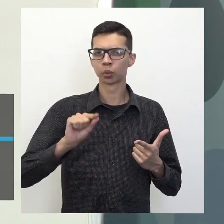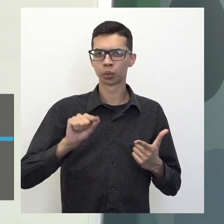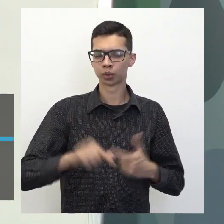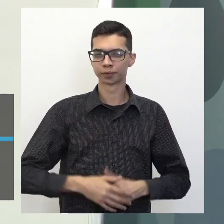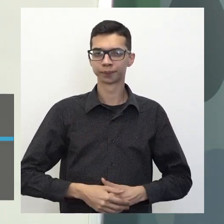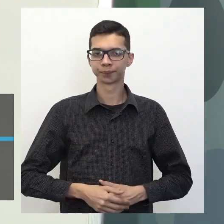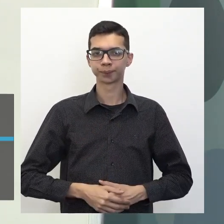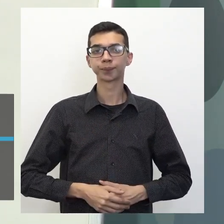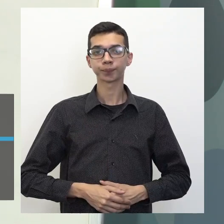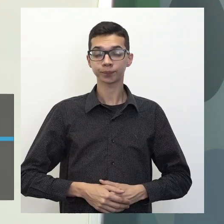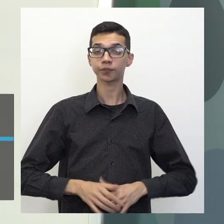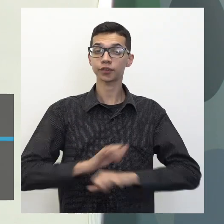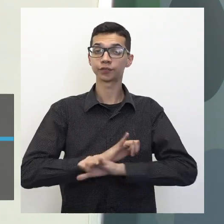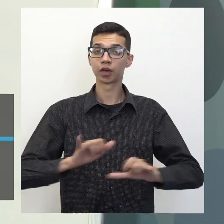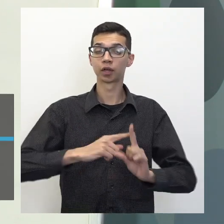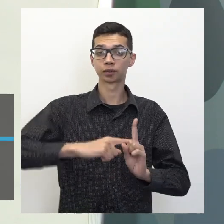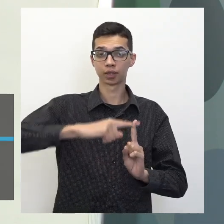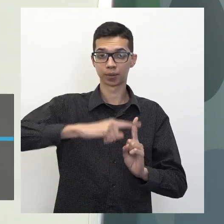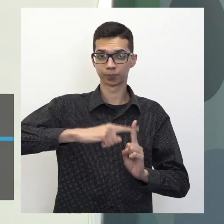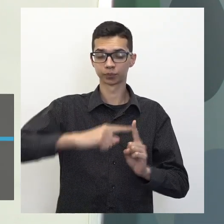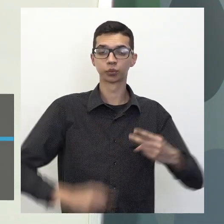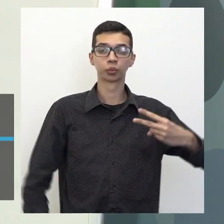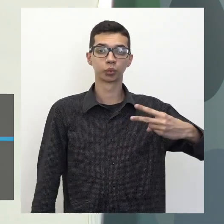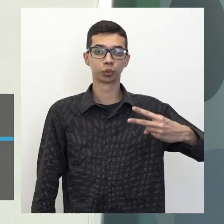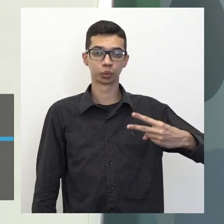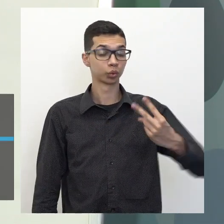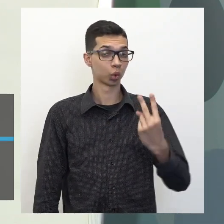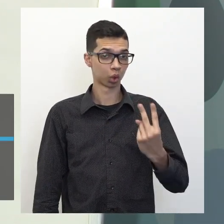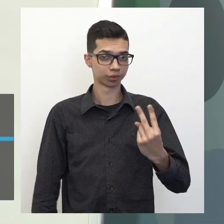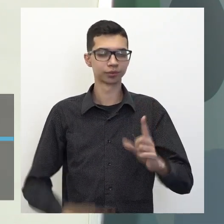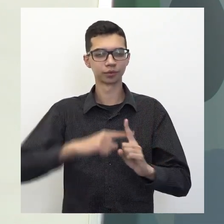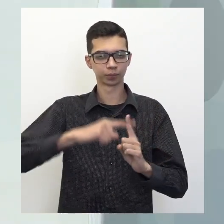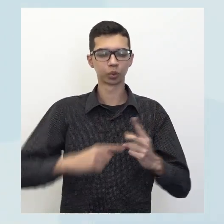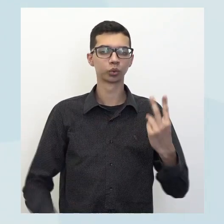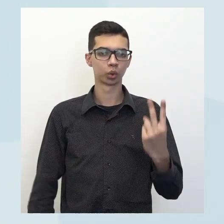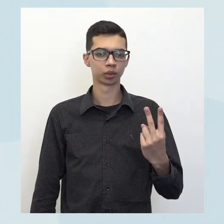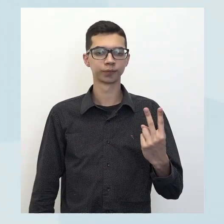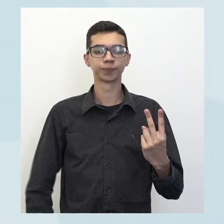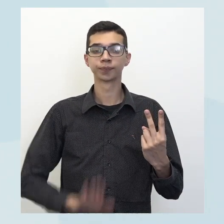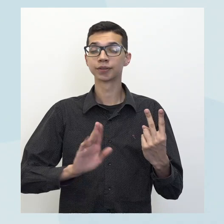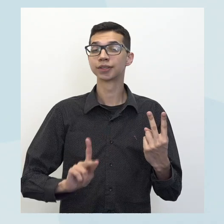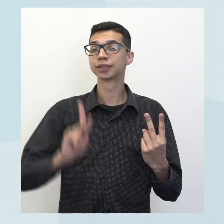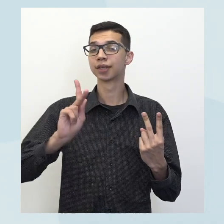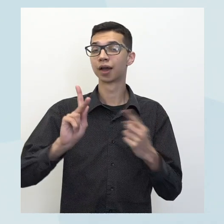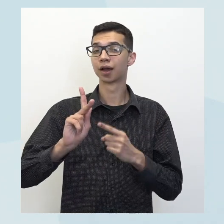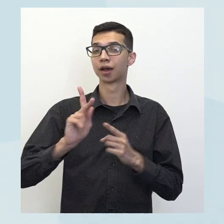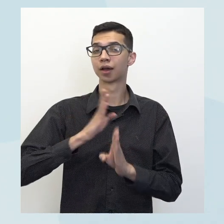ele determinou uma temperatura 2, uma pressão 2, e achou uma constante de equilíbrio